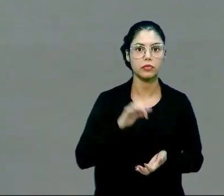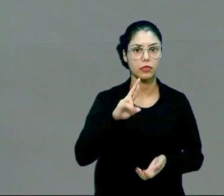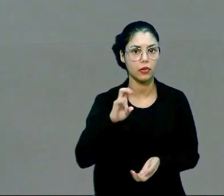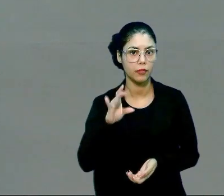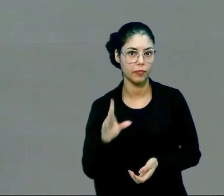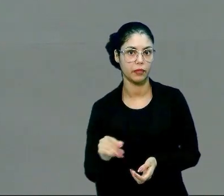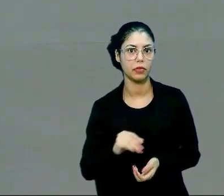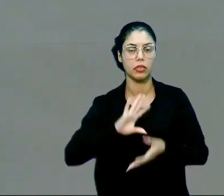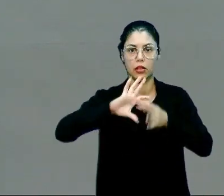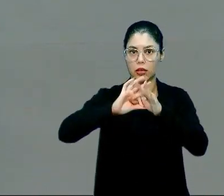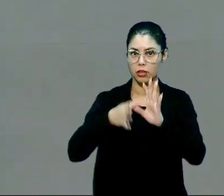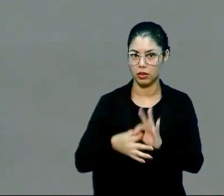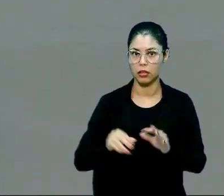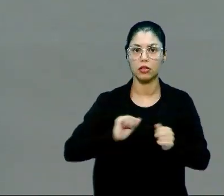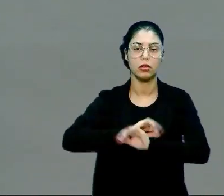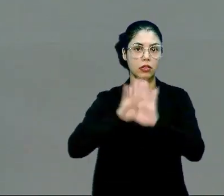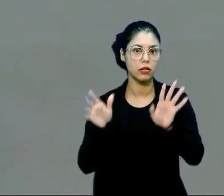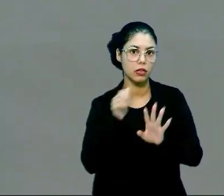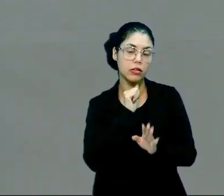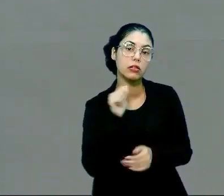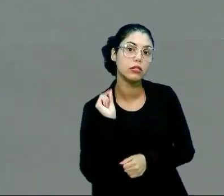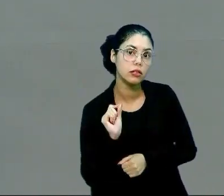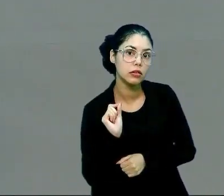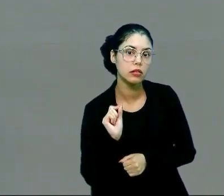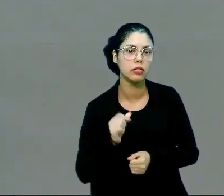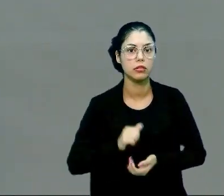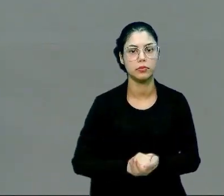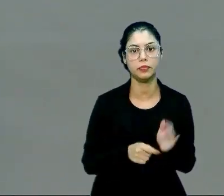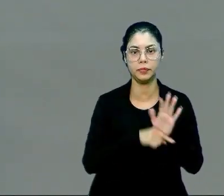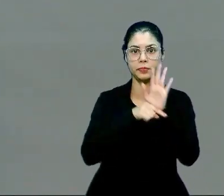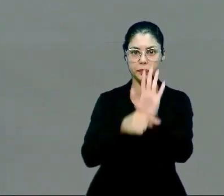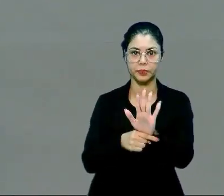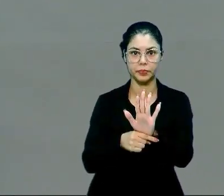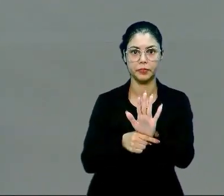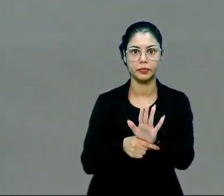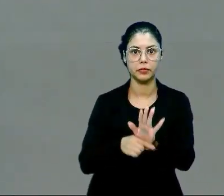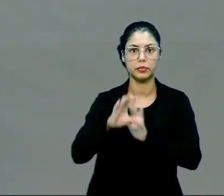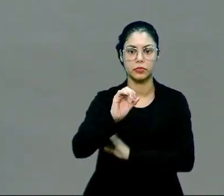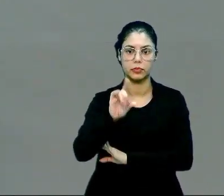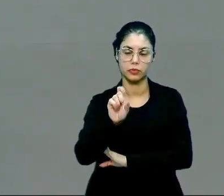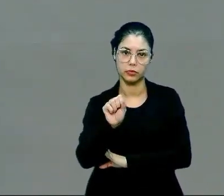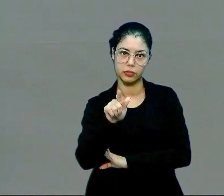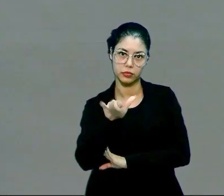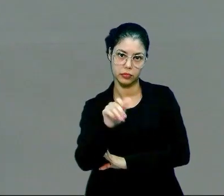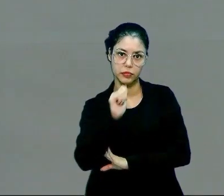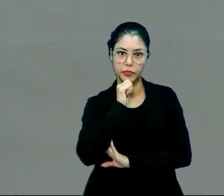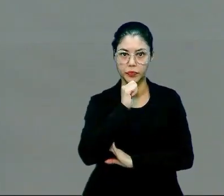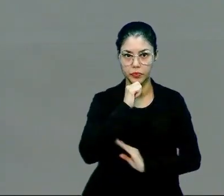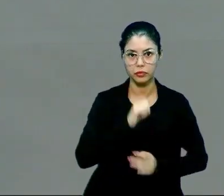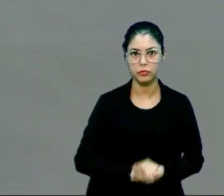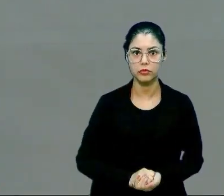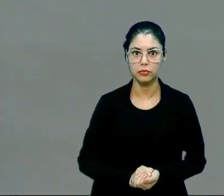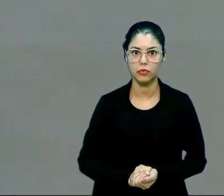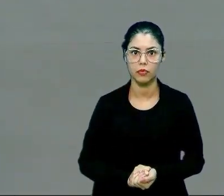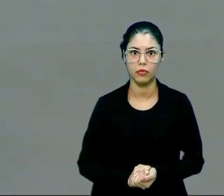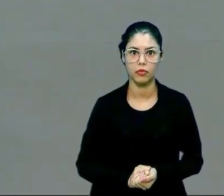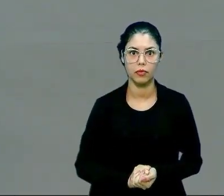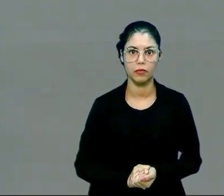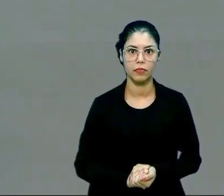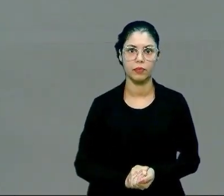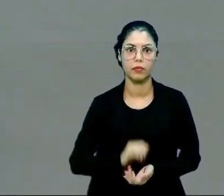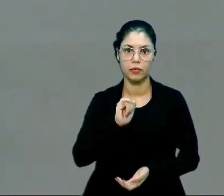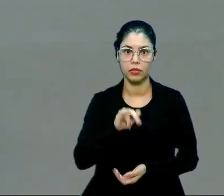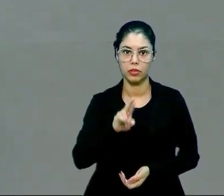ele fez uma contextualização com a obra que foi indicada inclusive ao Oscar, né? Que é a obra